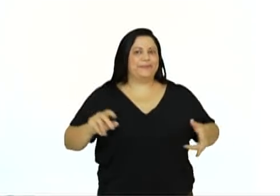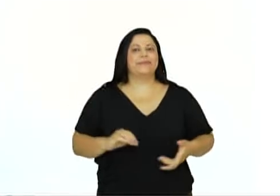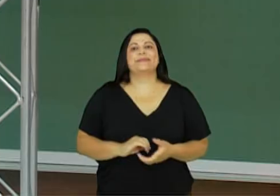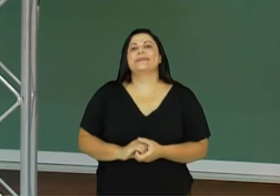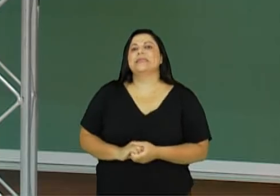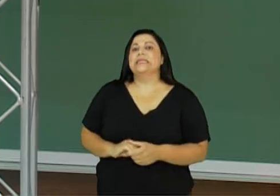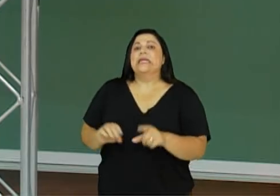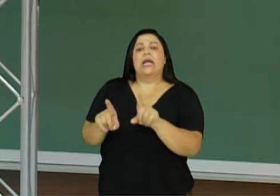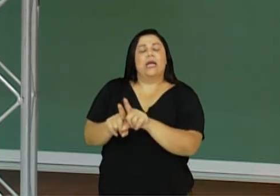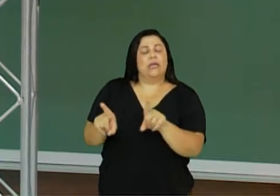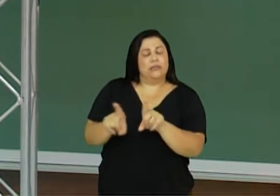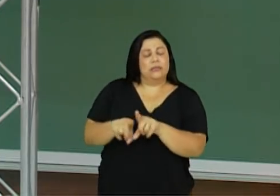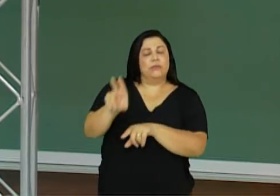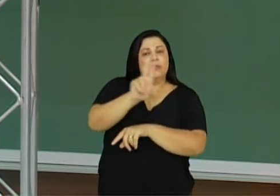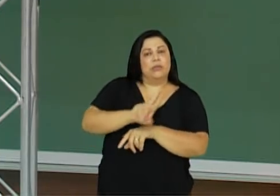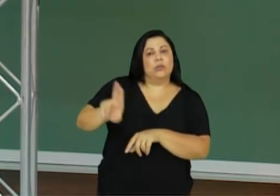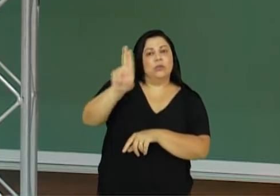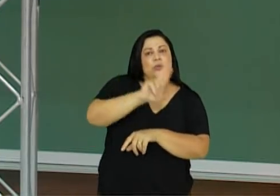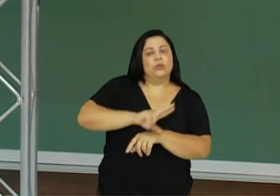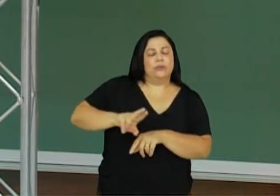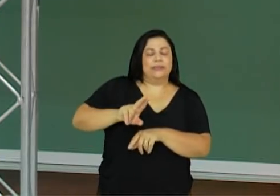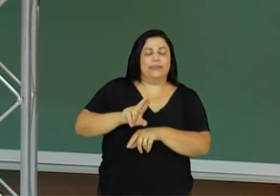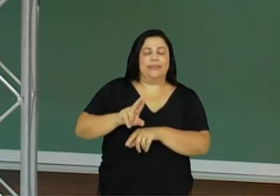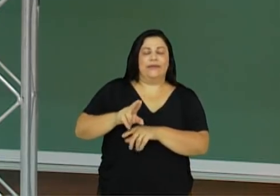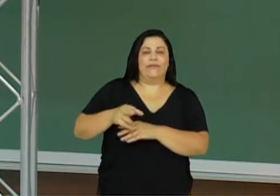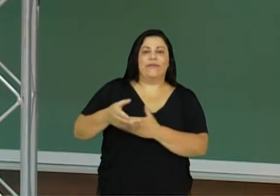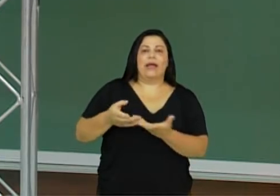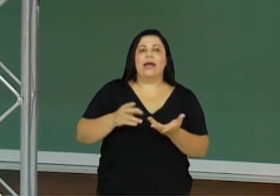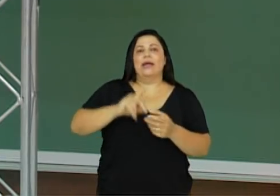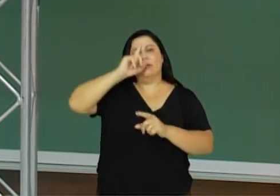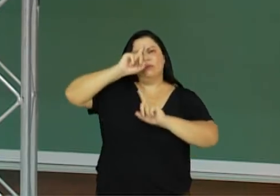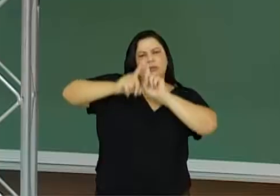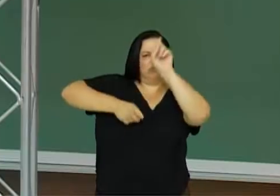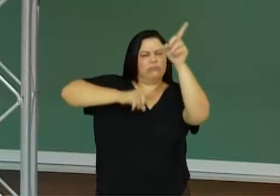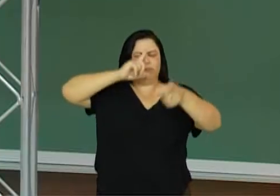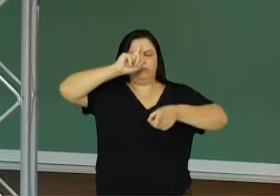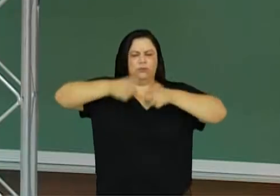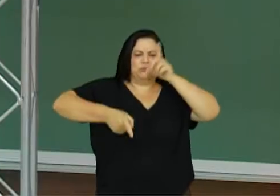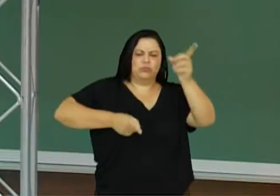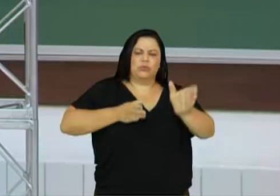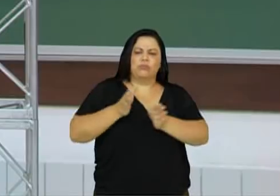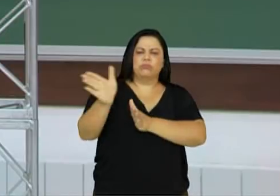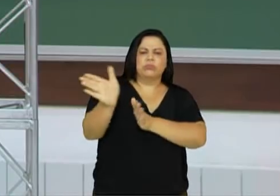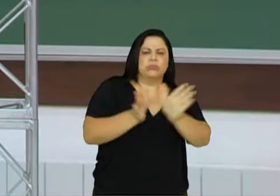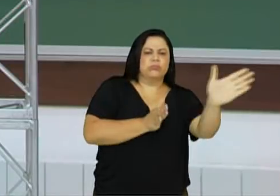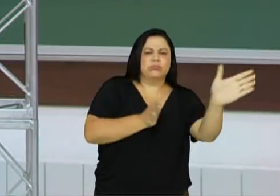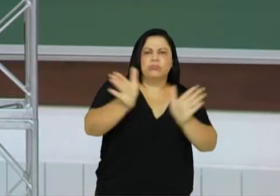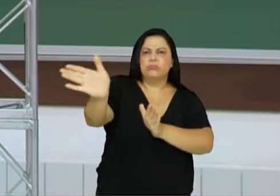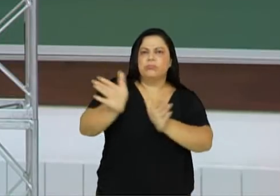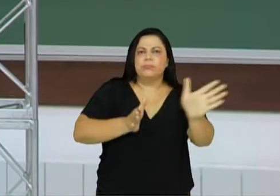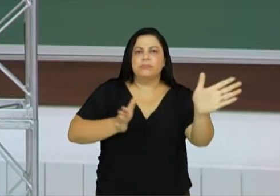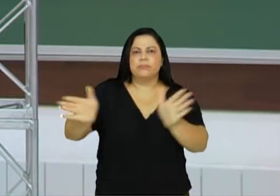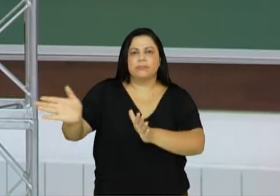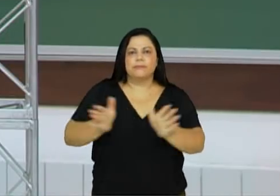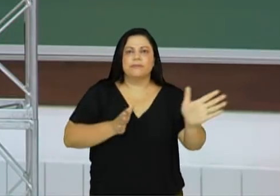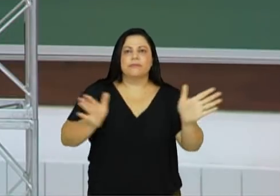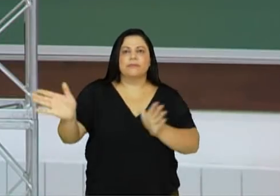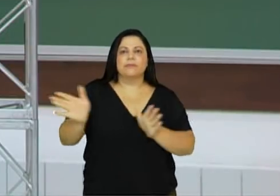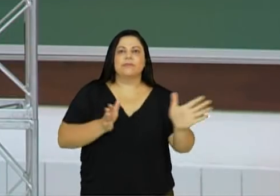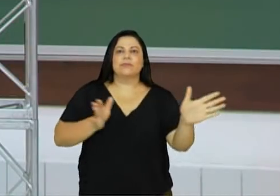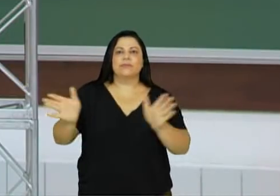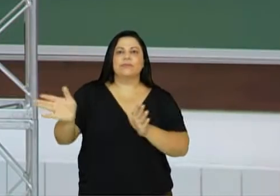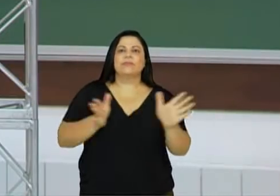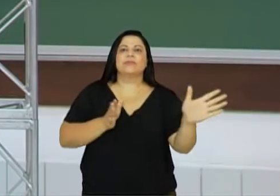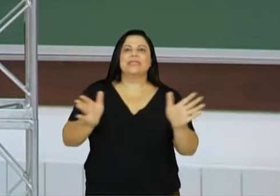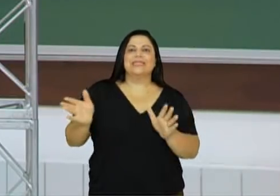E ela também era utilizada para levar as ordens do Império Romano de um lugar para outro. Então as ordens elas saíam da capital do